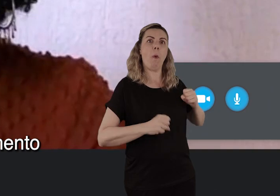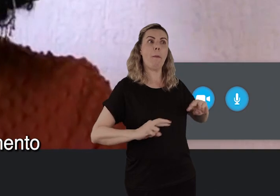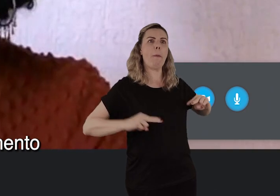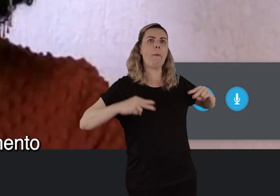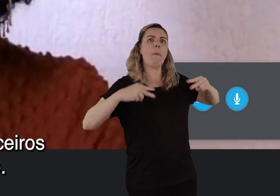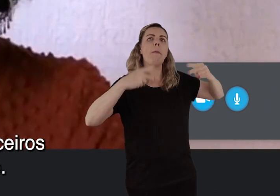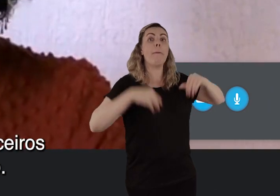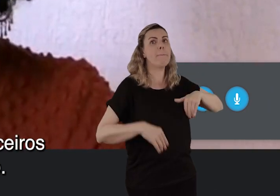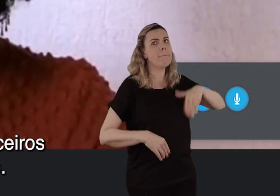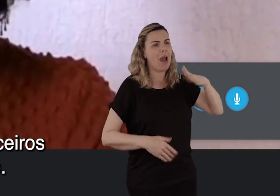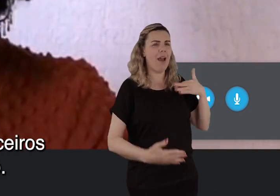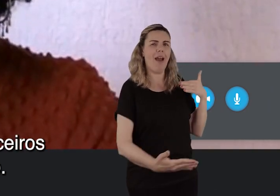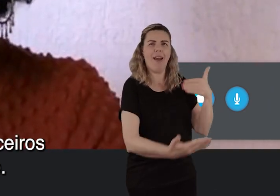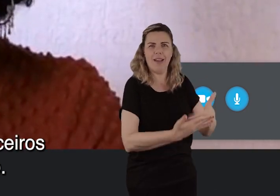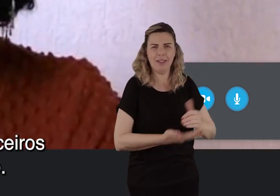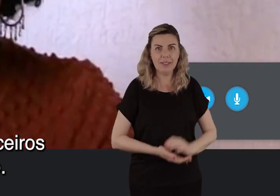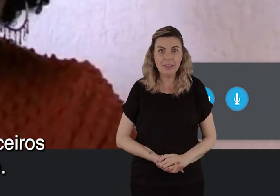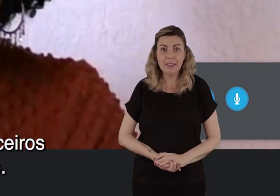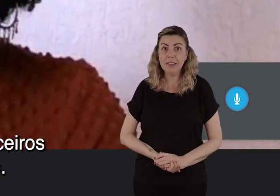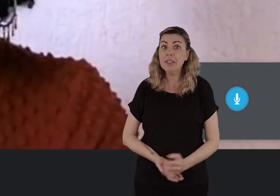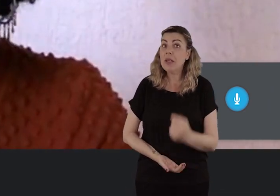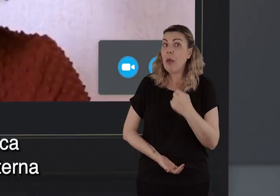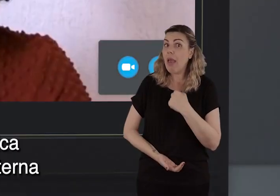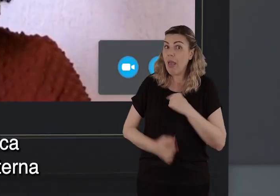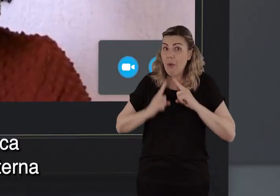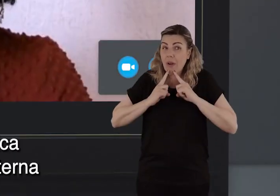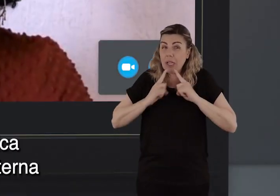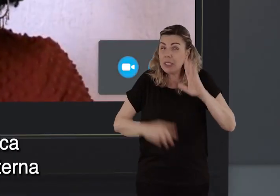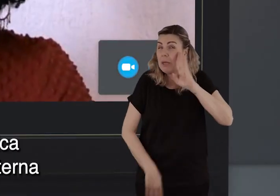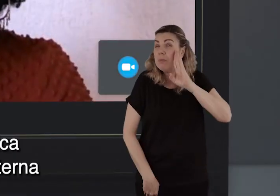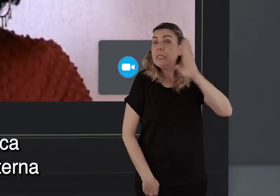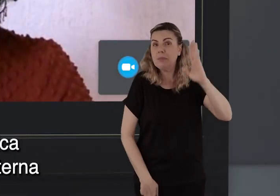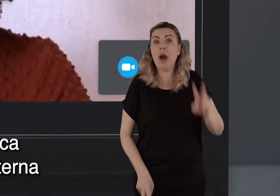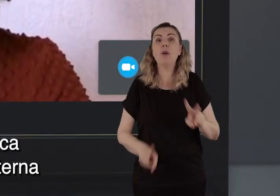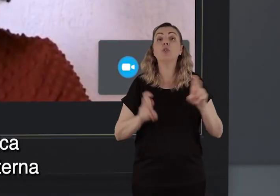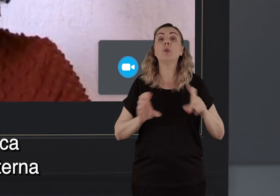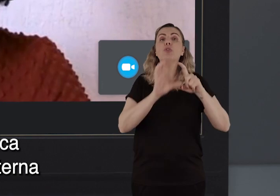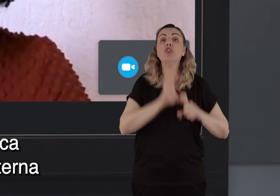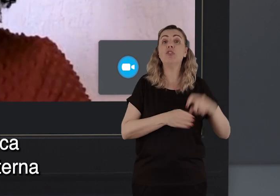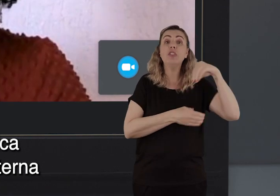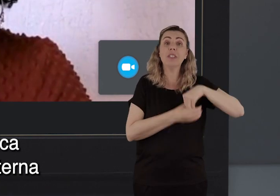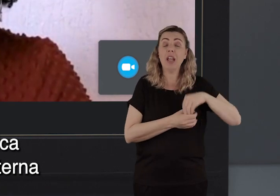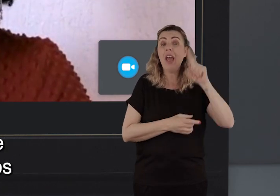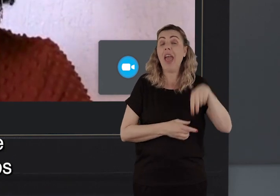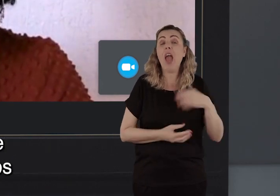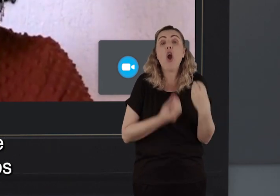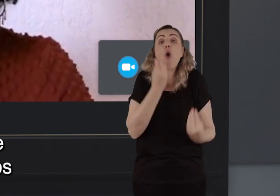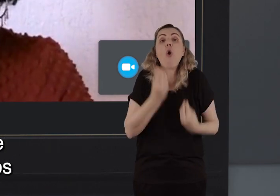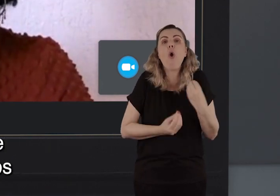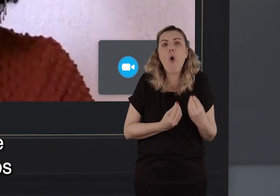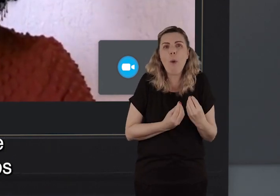seus lucros e dos seus ganhos financeiros ao longo do tempo. Roseli Faria. A minha grande crítica em relação à dívida interna